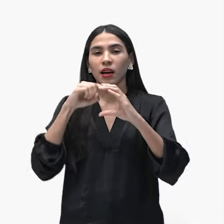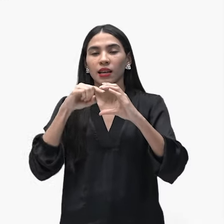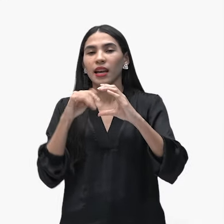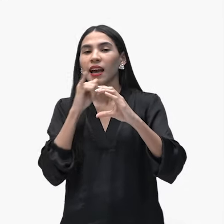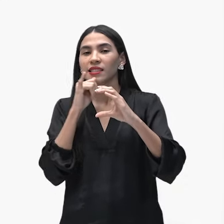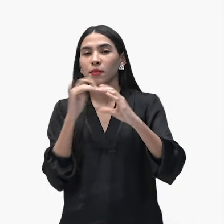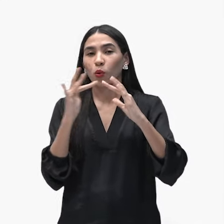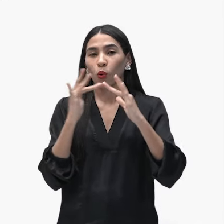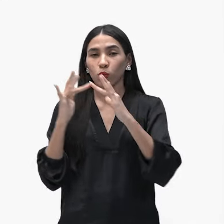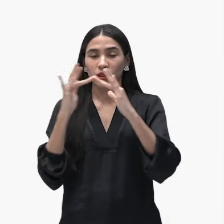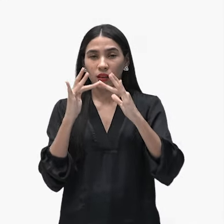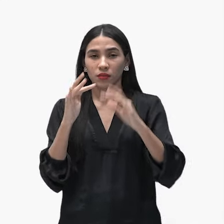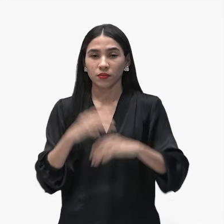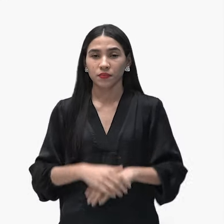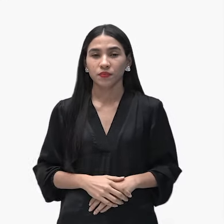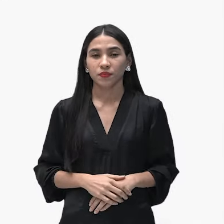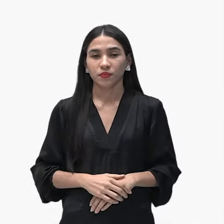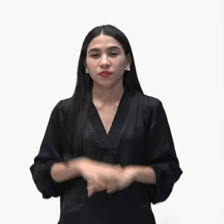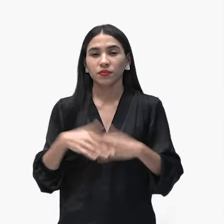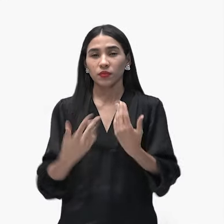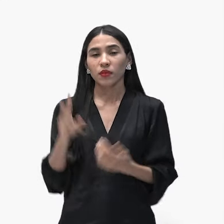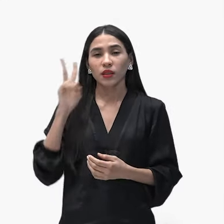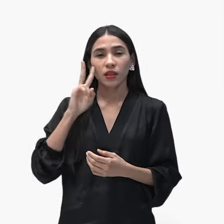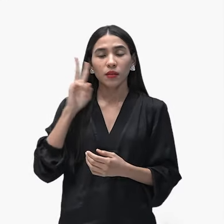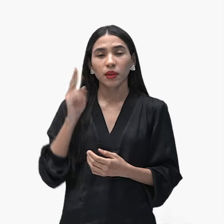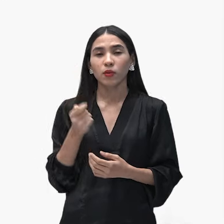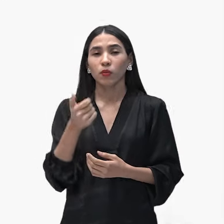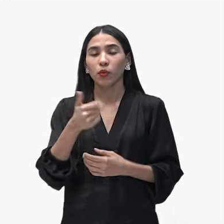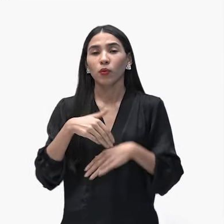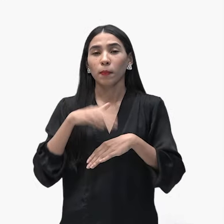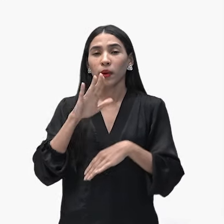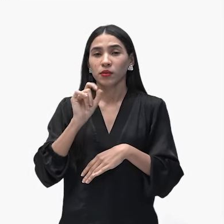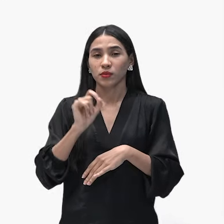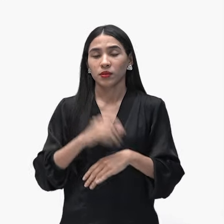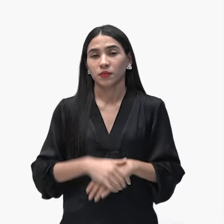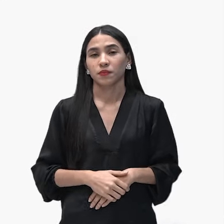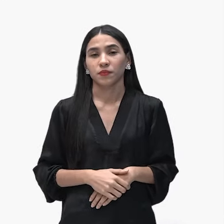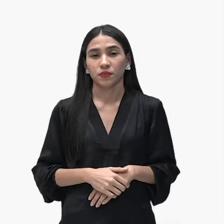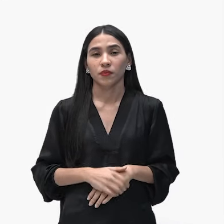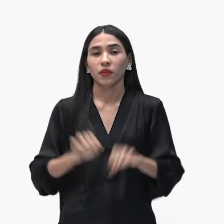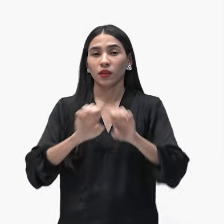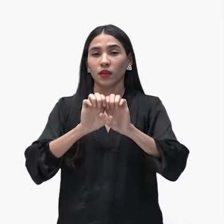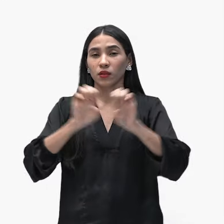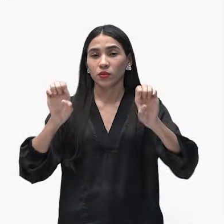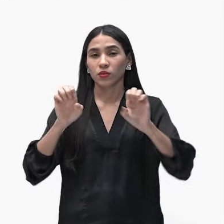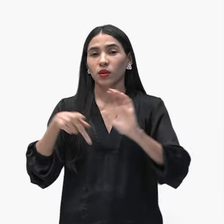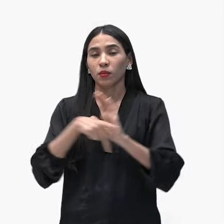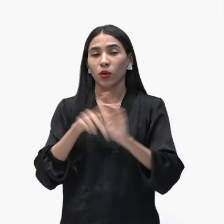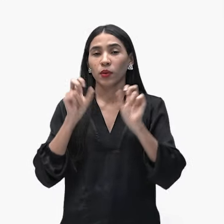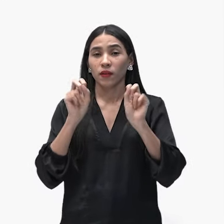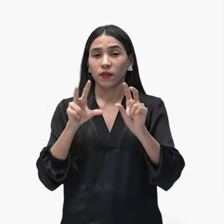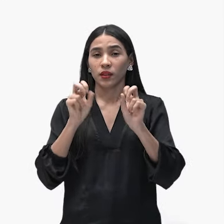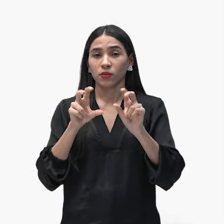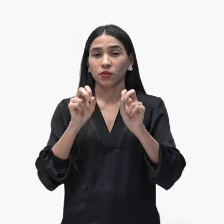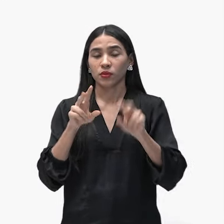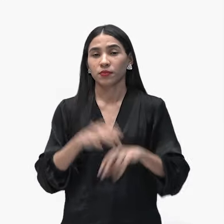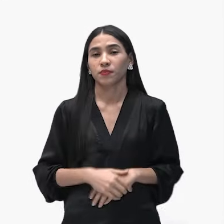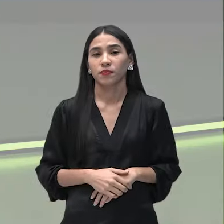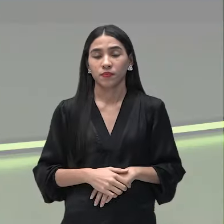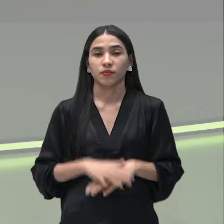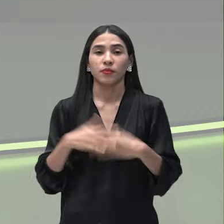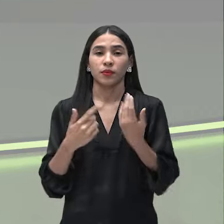parasitou. E aí a gente vai relembrar um pouco mais sobre a estrutura desse vírus. A gente